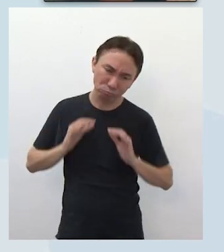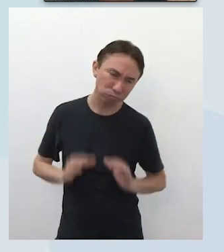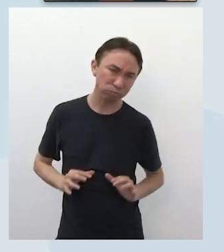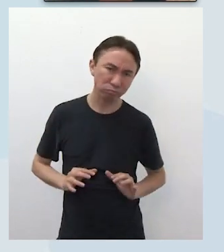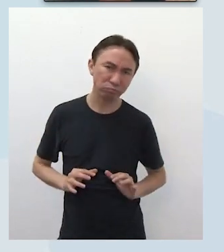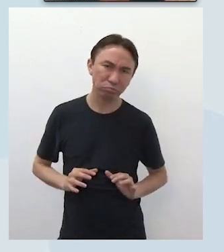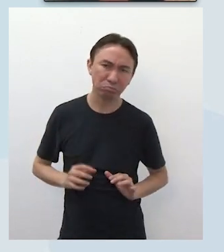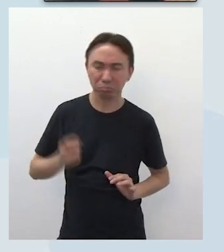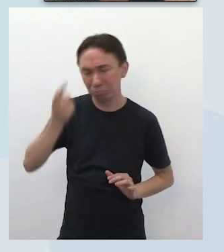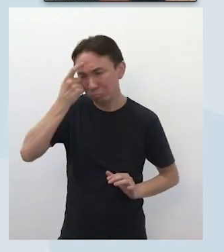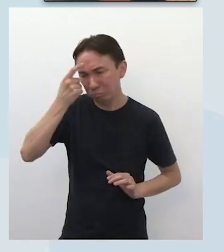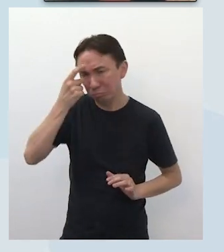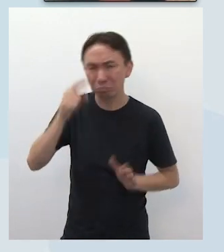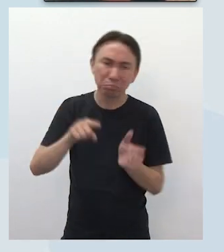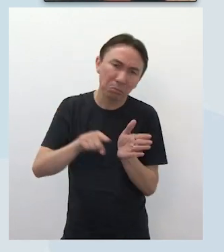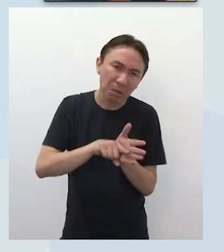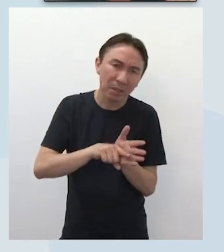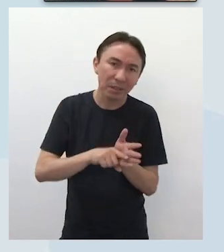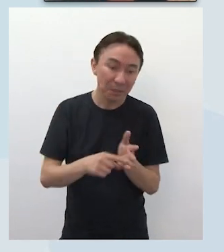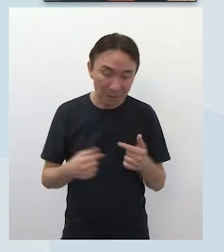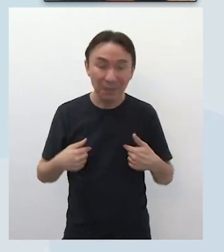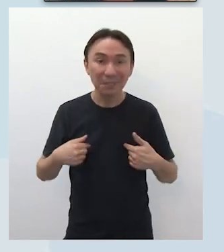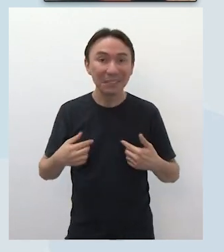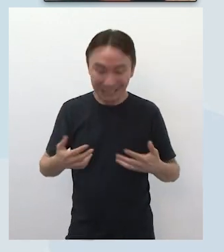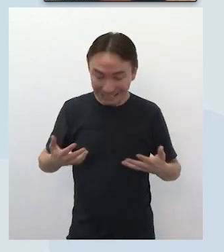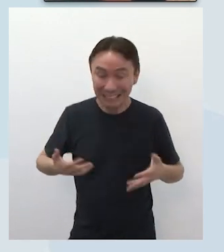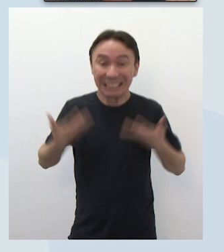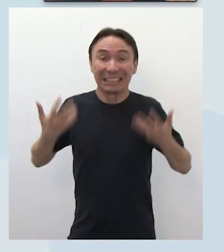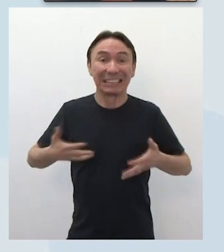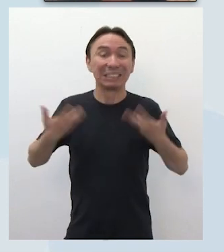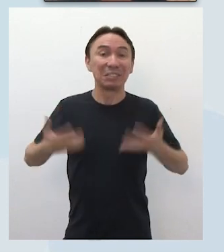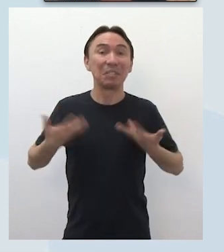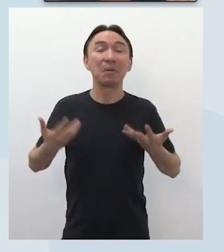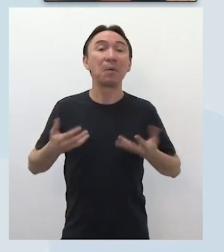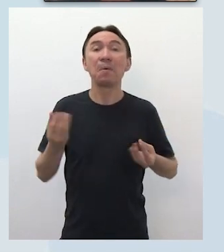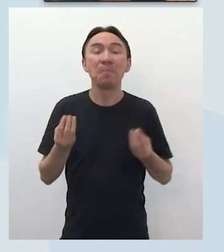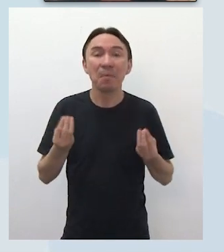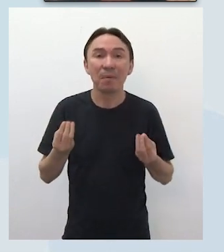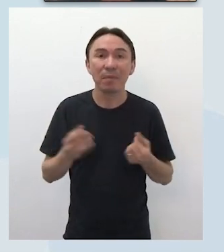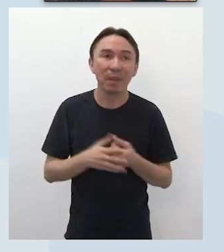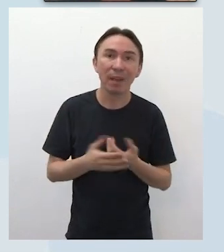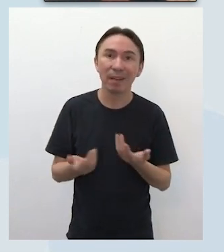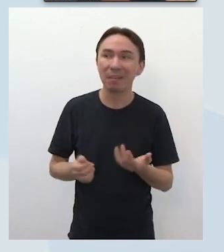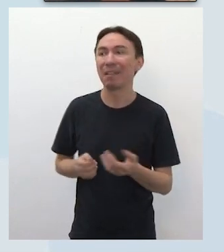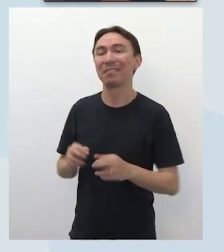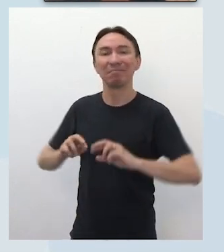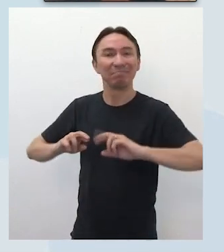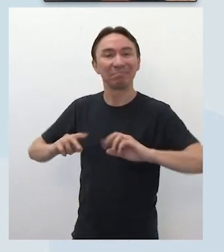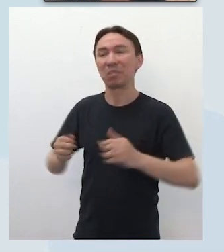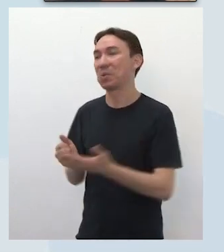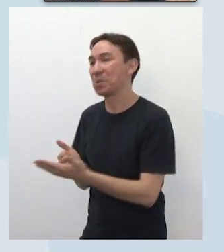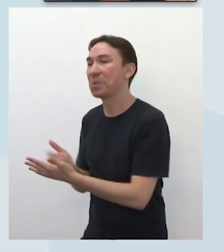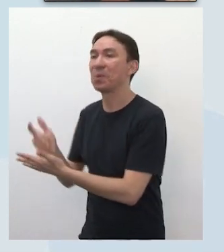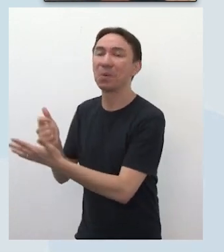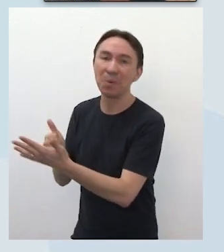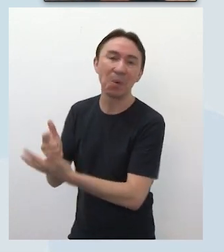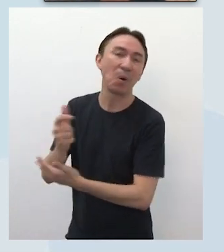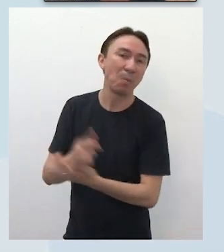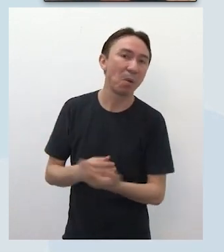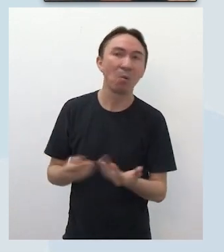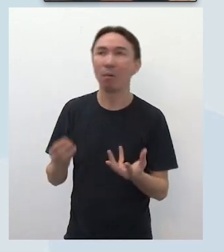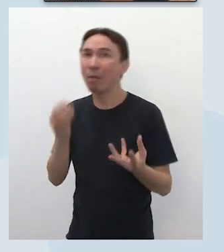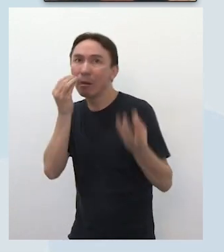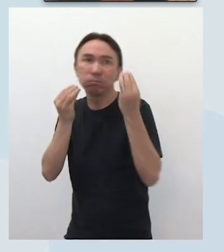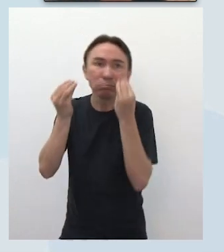uma comprinha, né? É a gente, sei lá, dar um toque no visual. Veja que para trabalhar com a autoestima, a